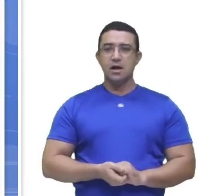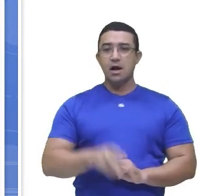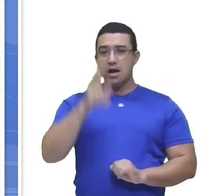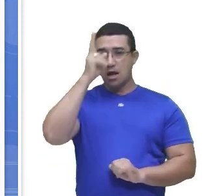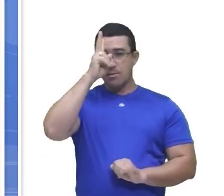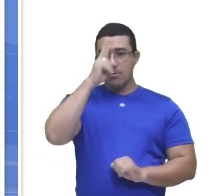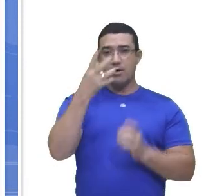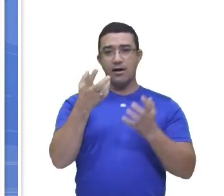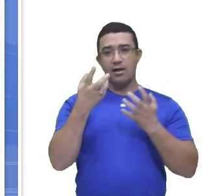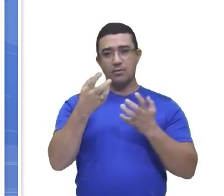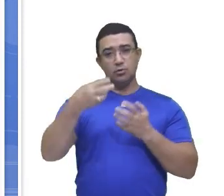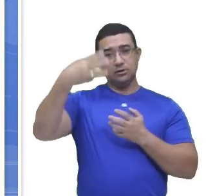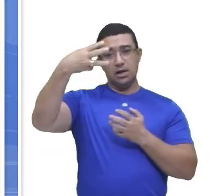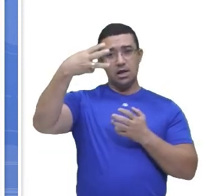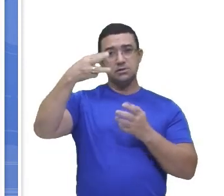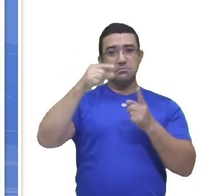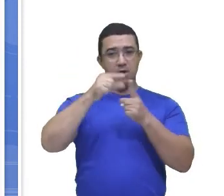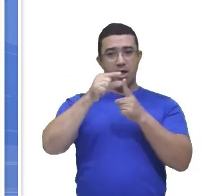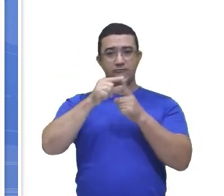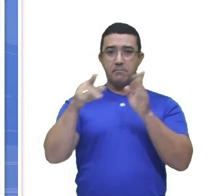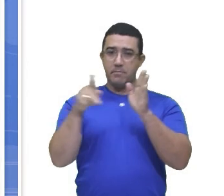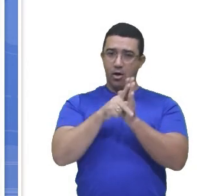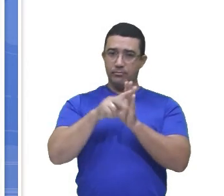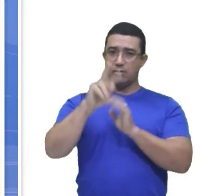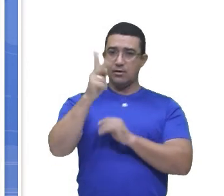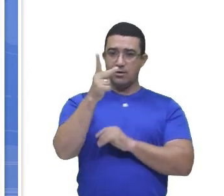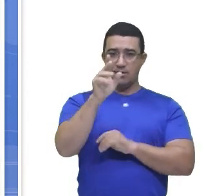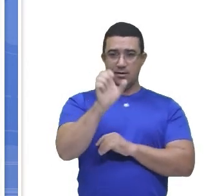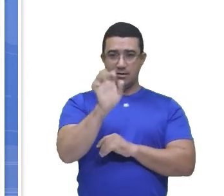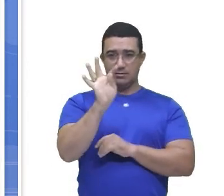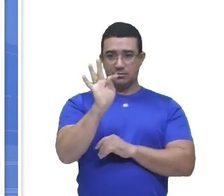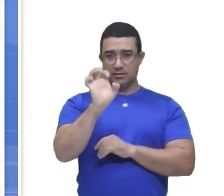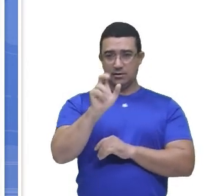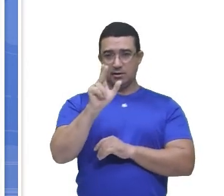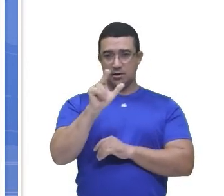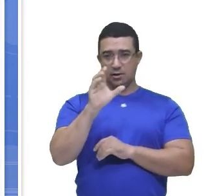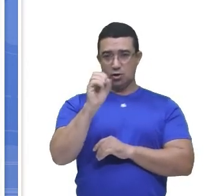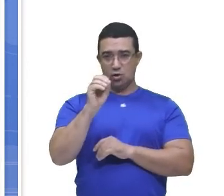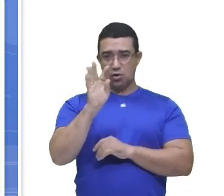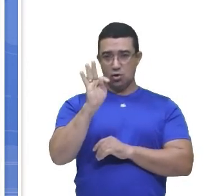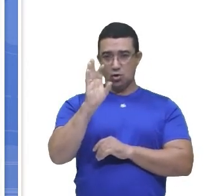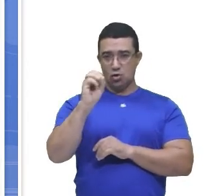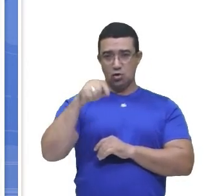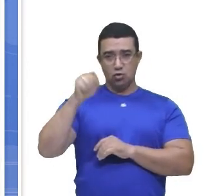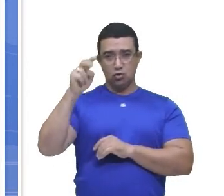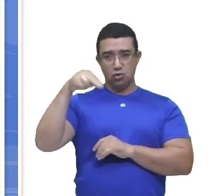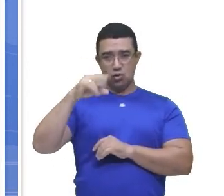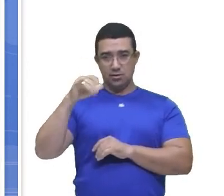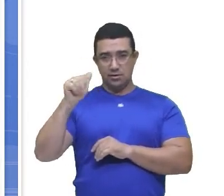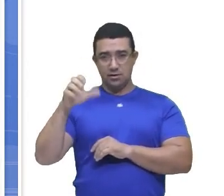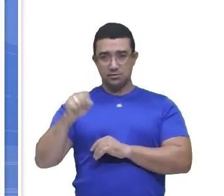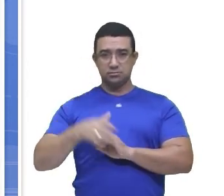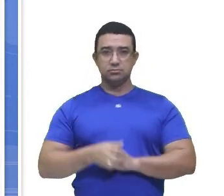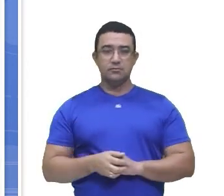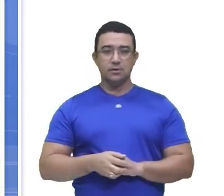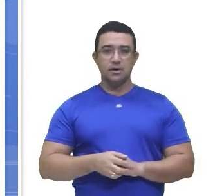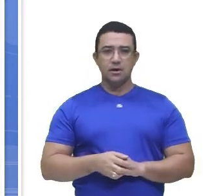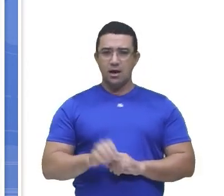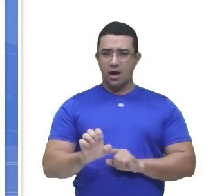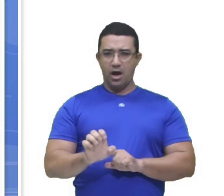3 palavras heterotônicas, né? Se nós começarmos lá da última, vamos aqui comigo. Na última só tem 2